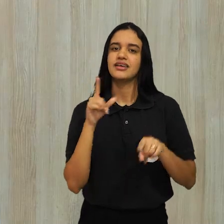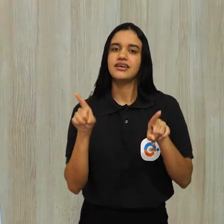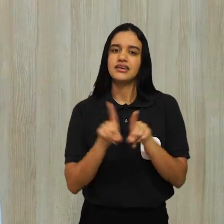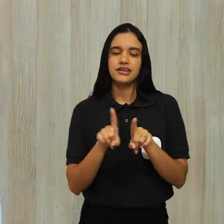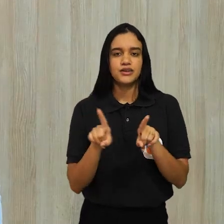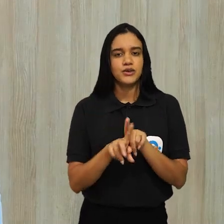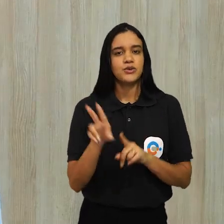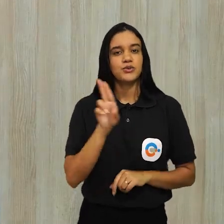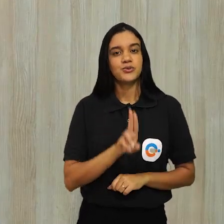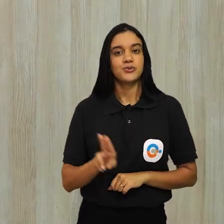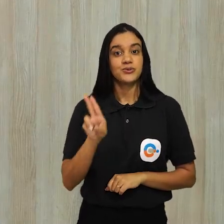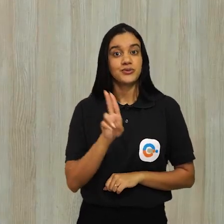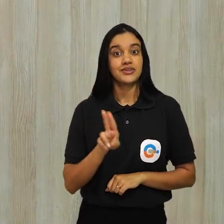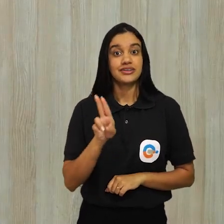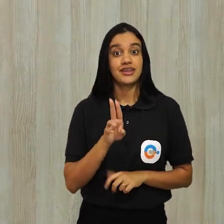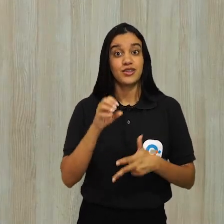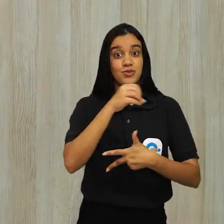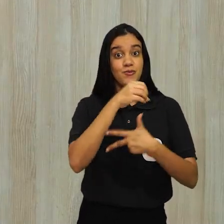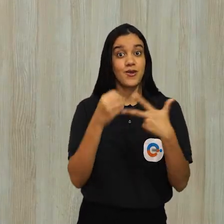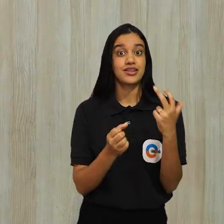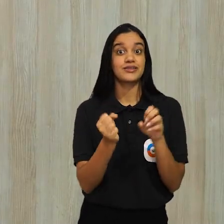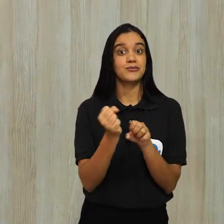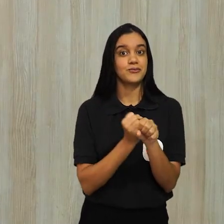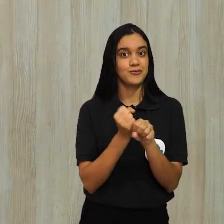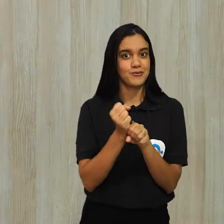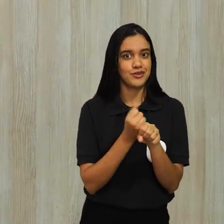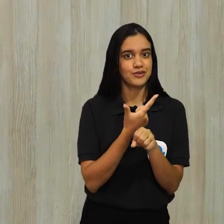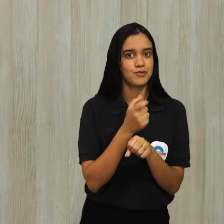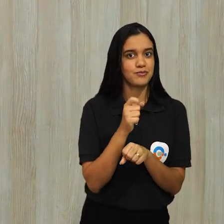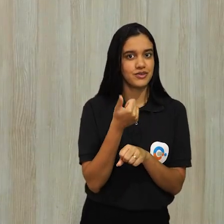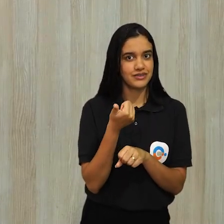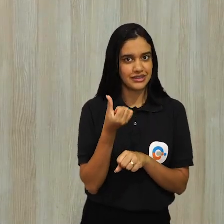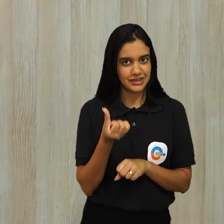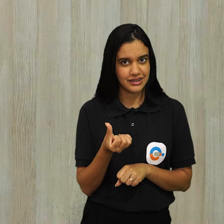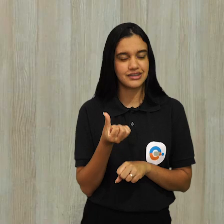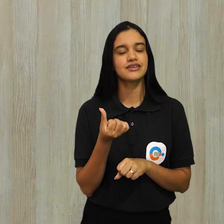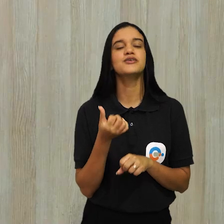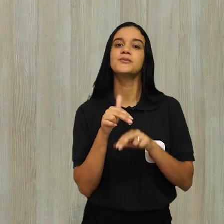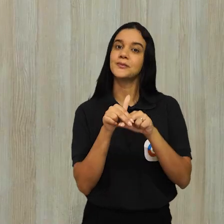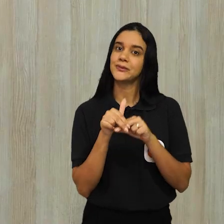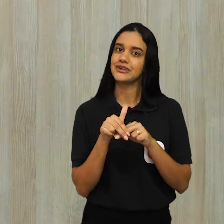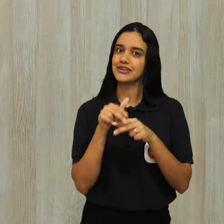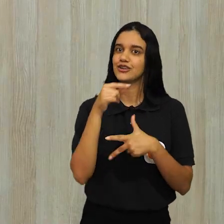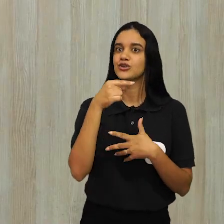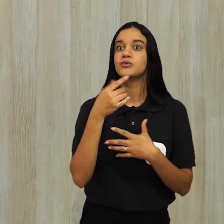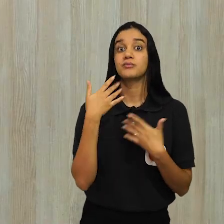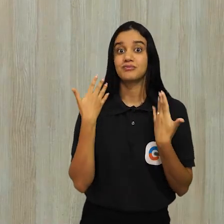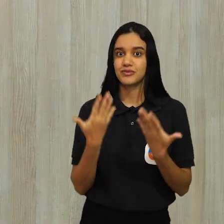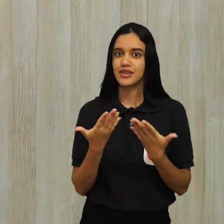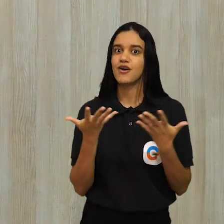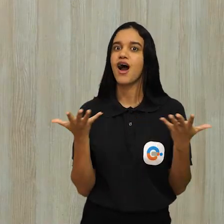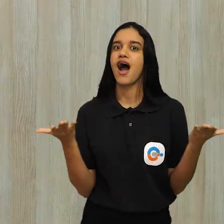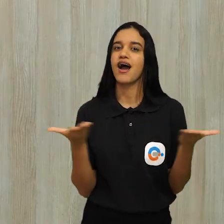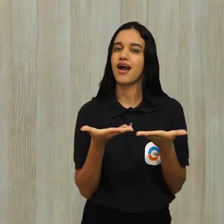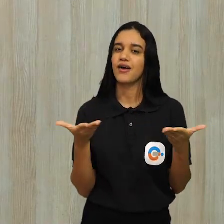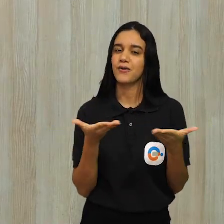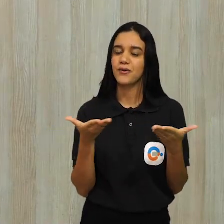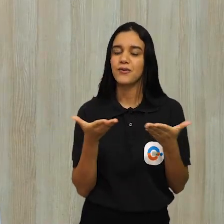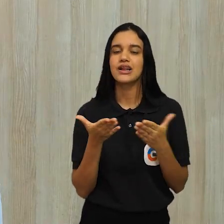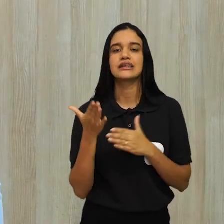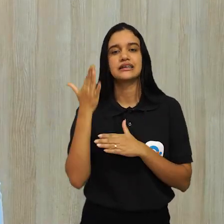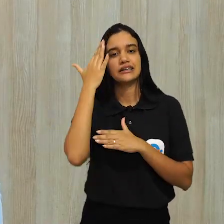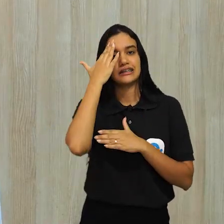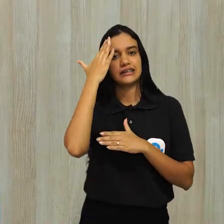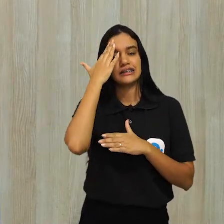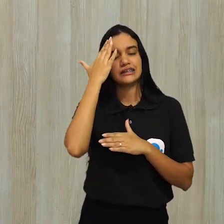sido utilizada lá no Enem 2016. Por isso estão aí as duas fontes. Mas bora para o que interessa, que é